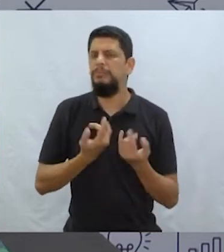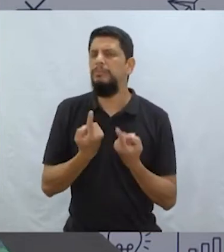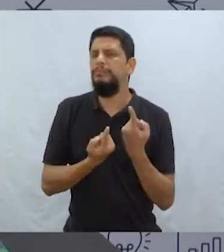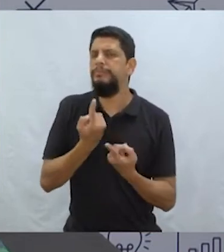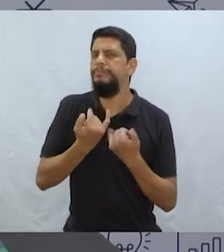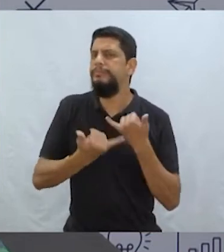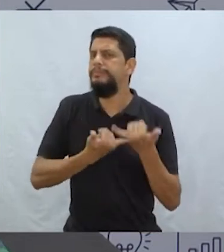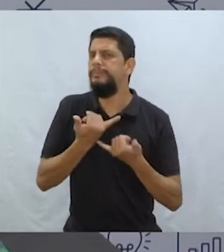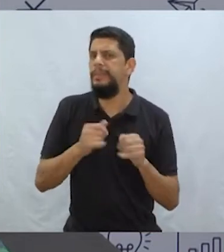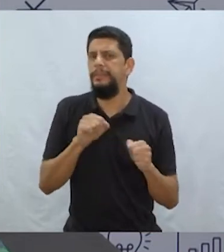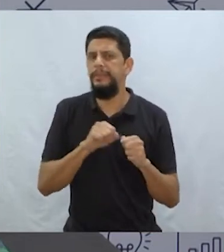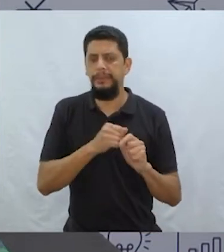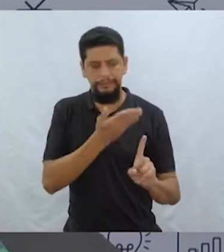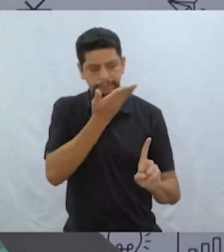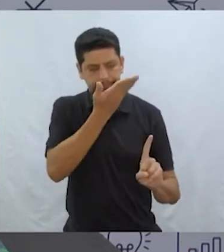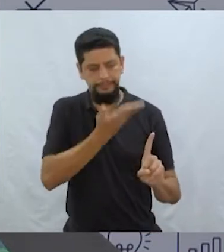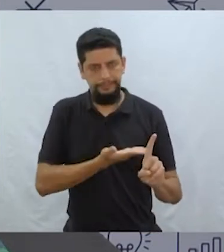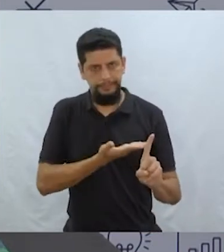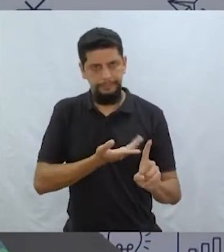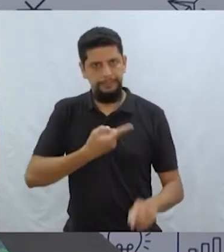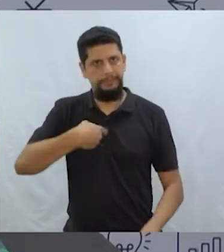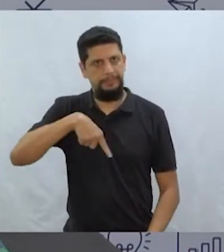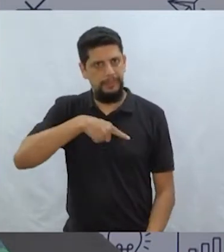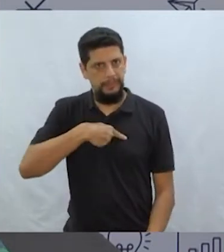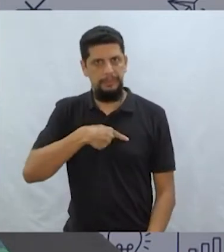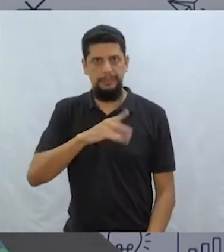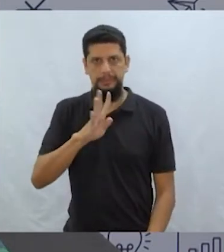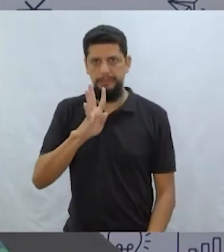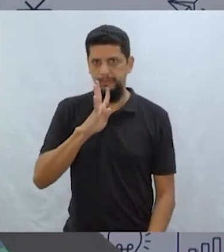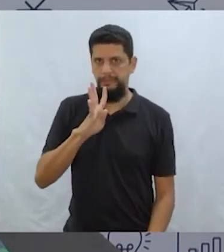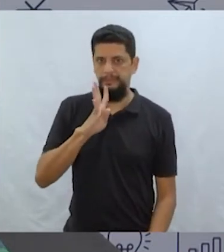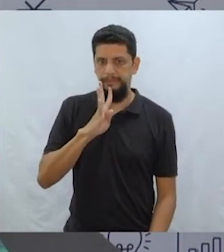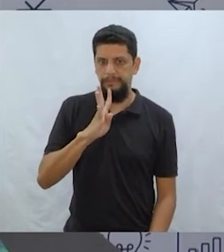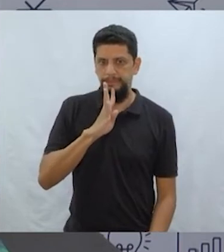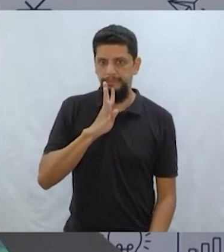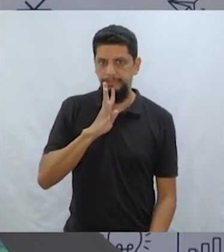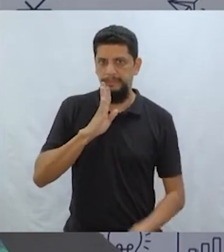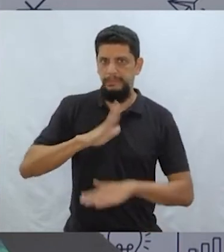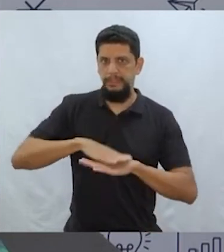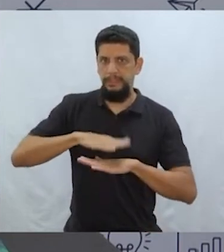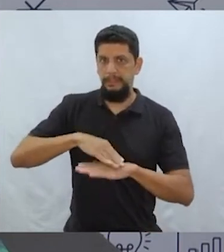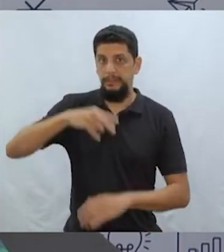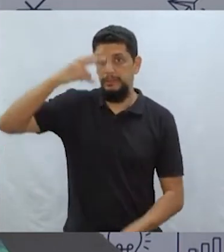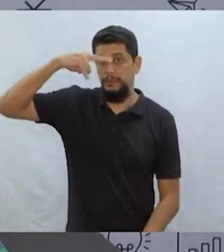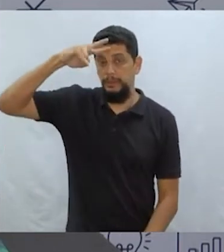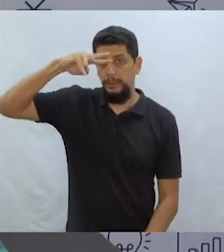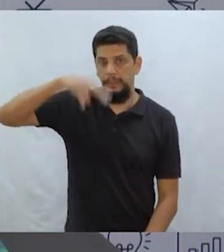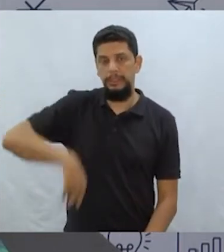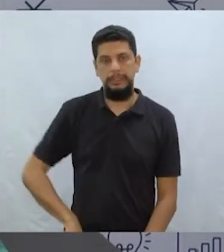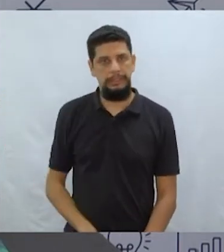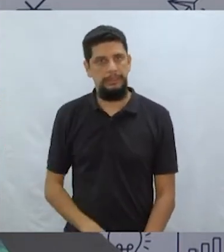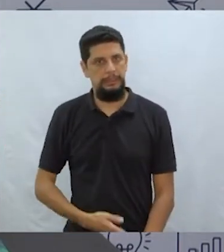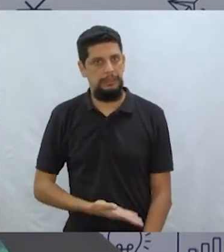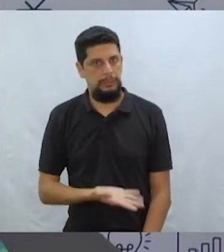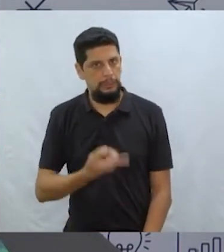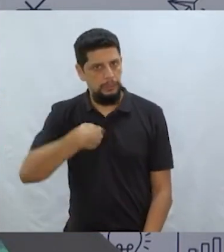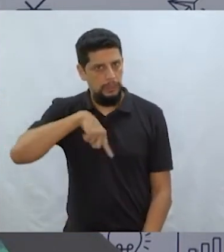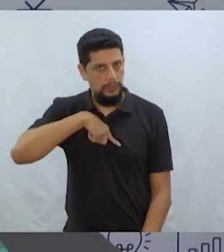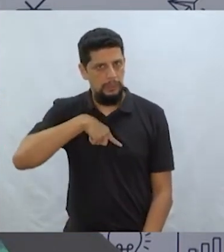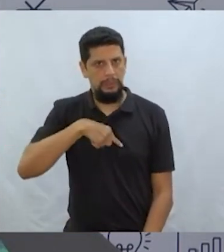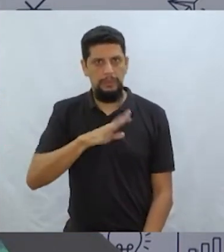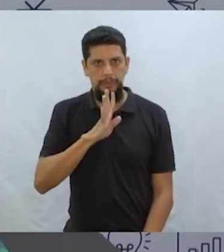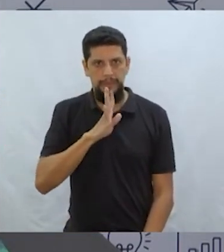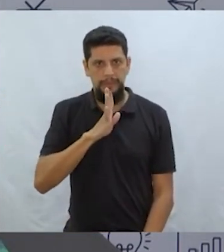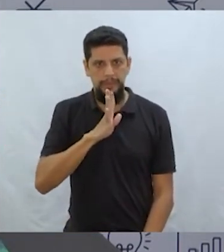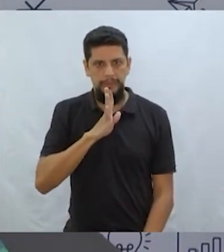brincadeira será essa nós vamos conhecer mais dessa história e com certeza nós